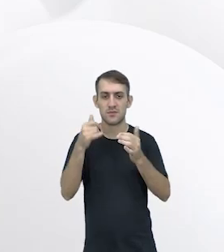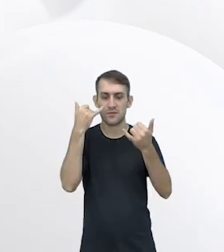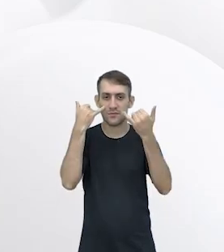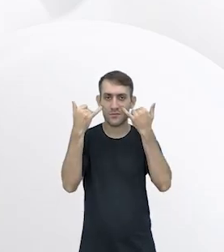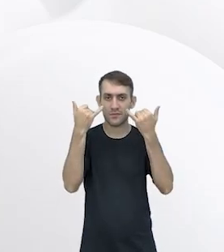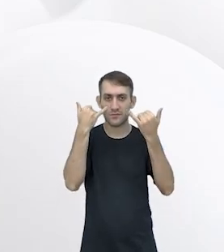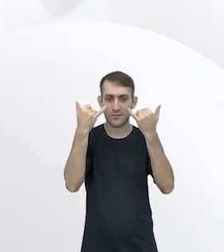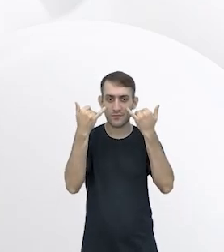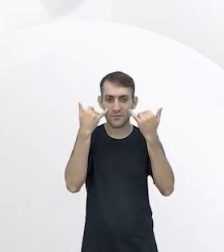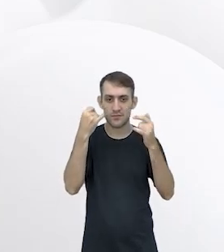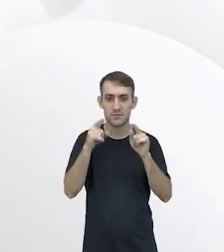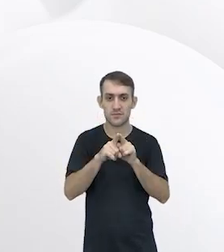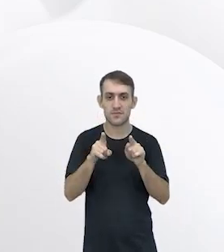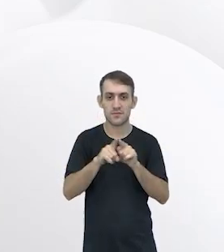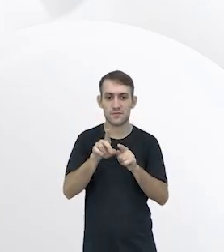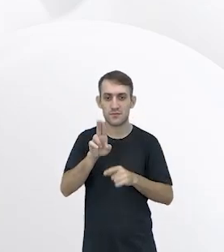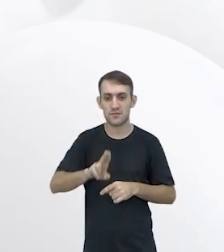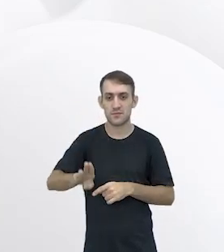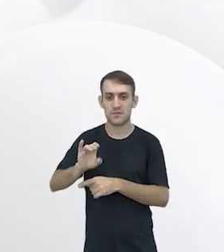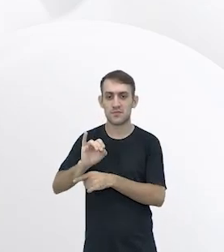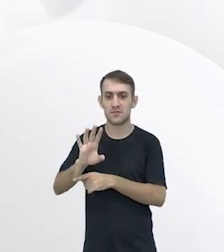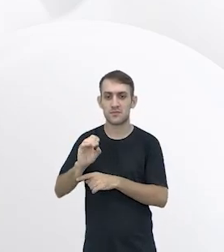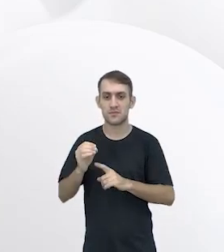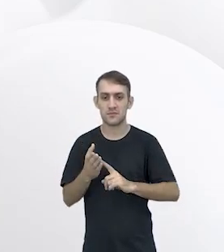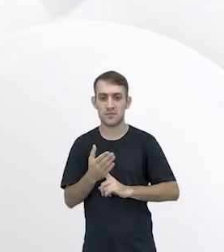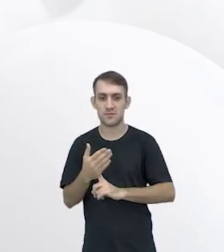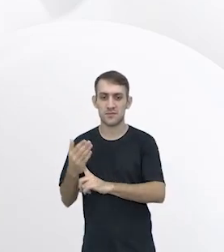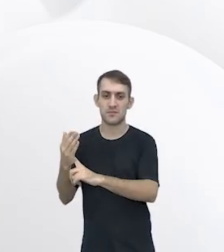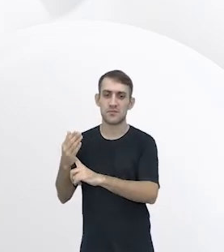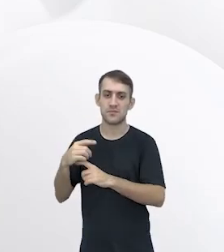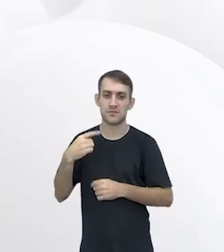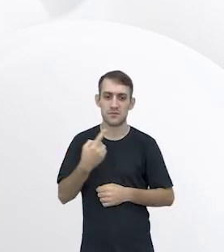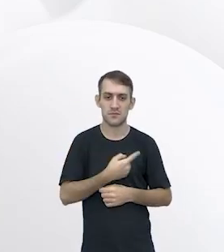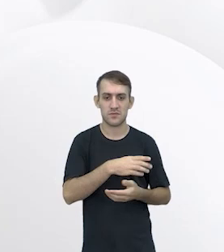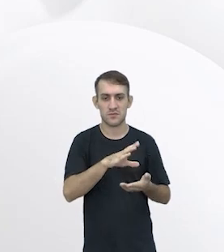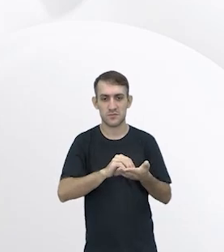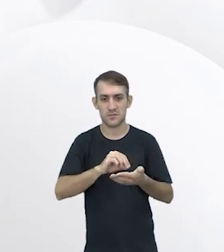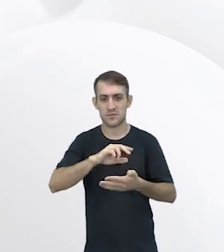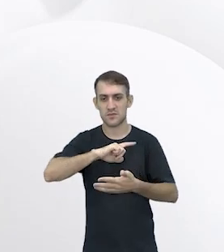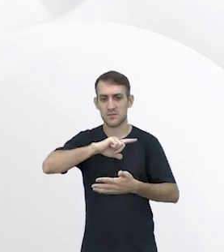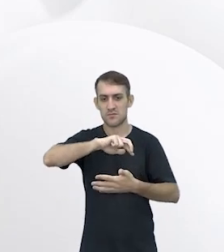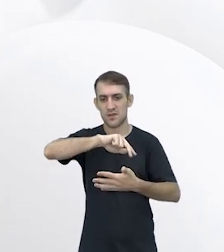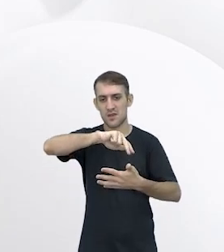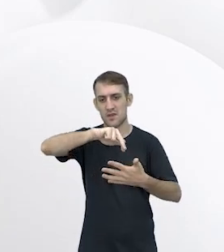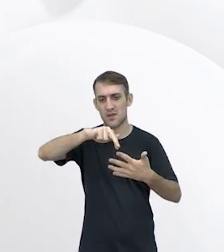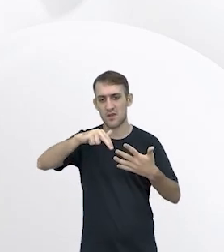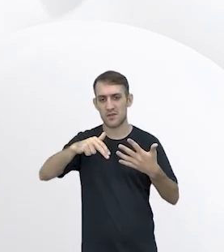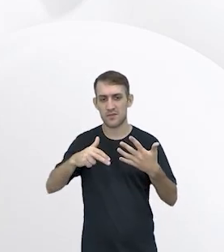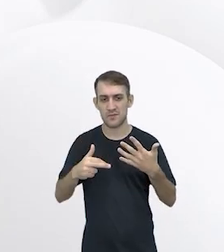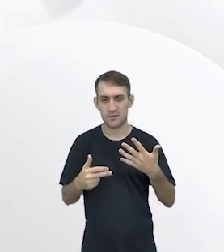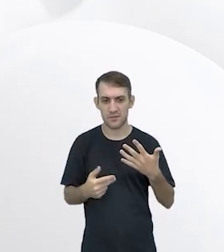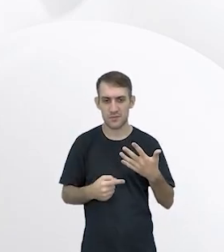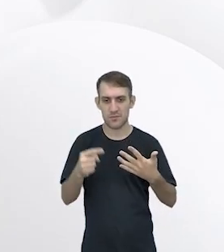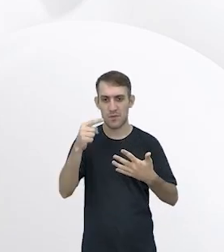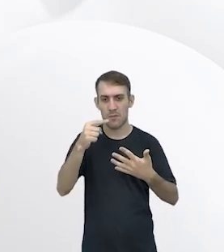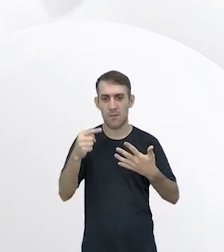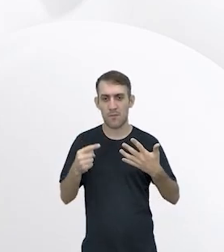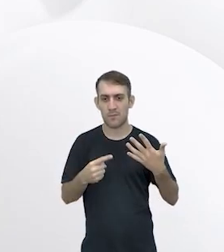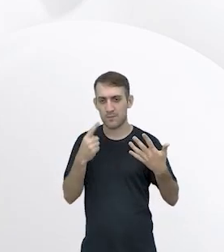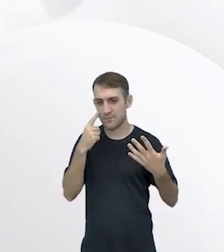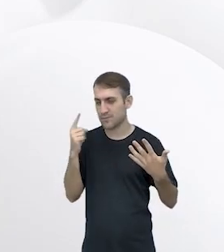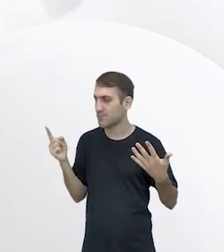e experimentação e aplicação da biotecnologia, com clonagem, transgenia, controle de pragas, terapias gênicas